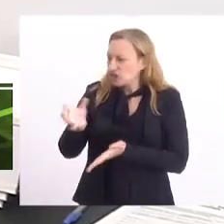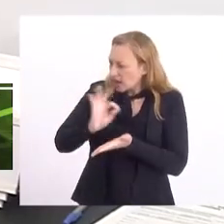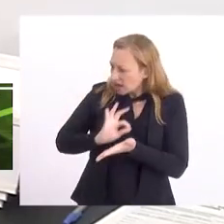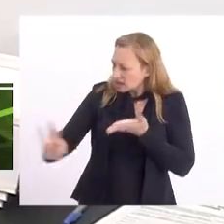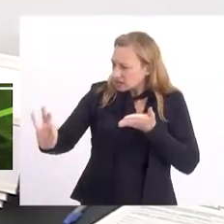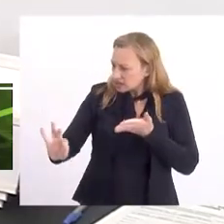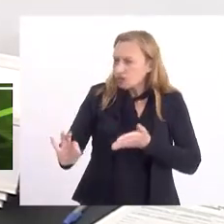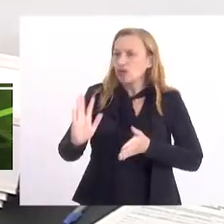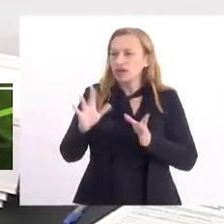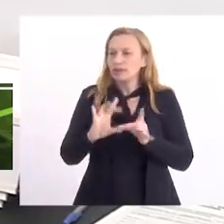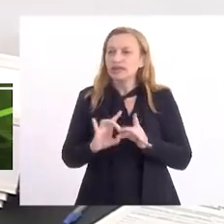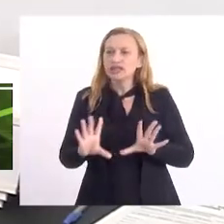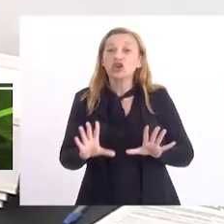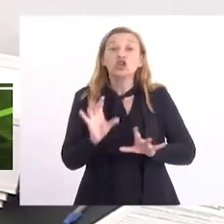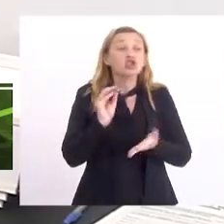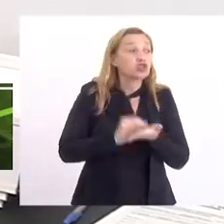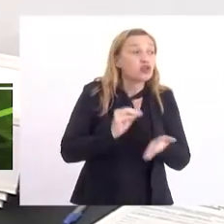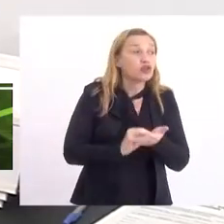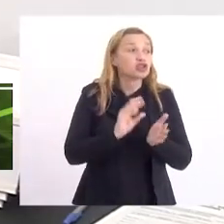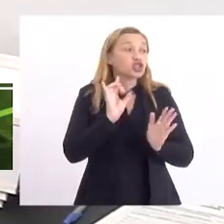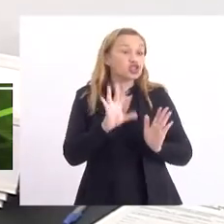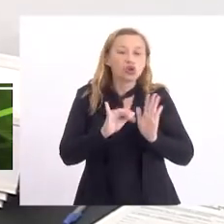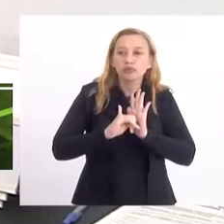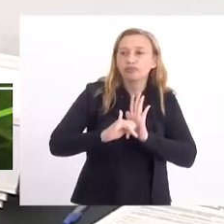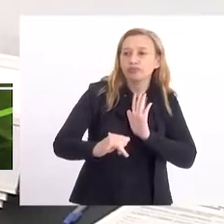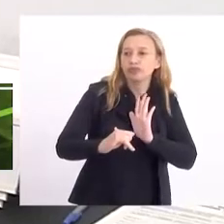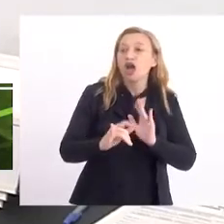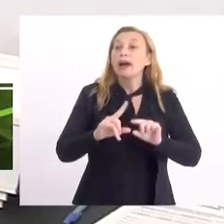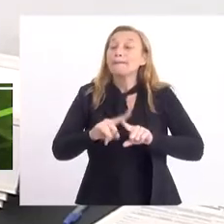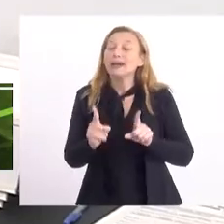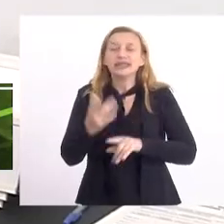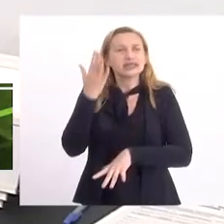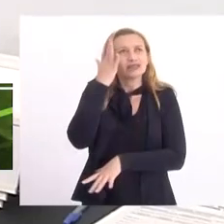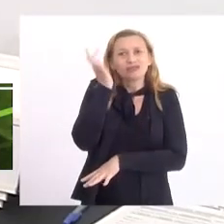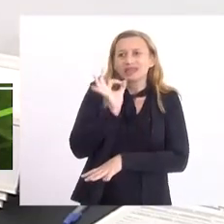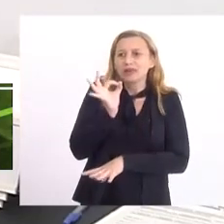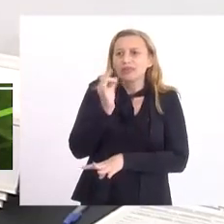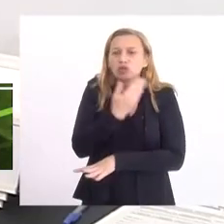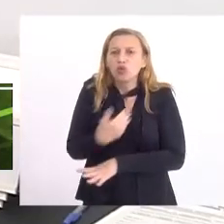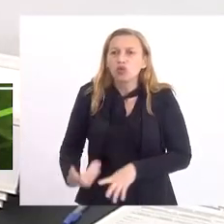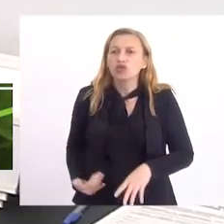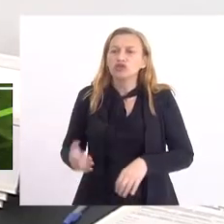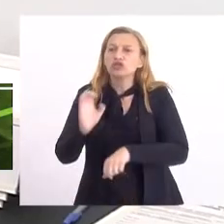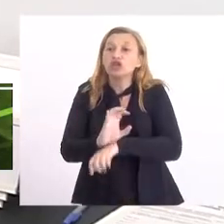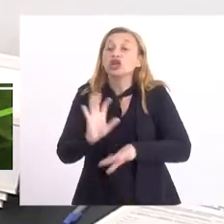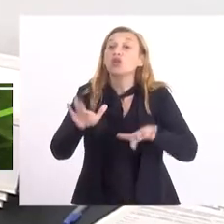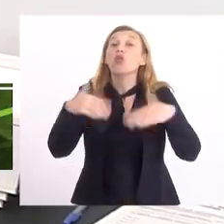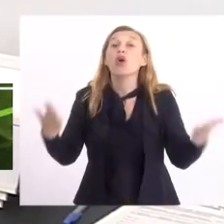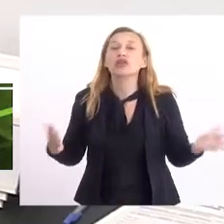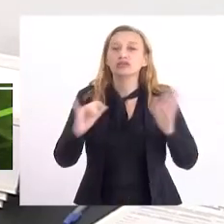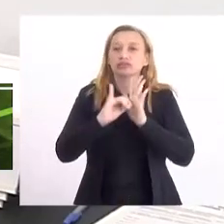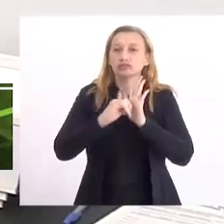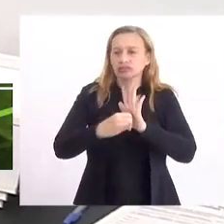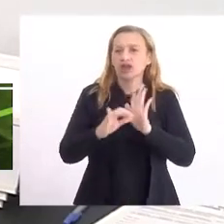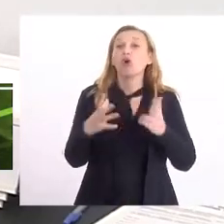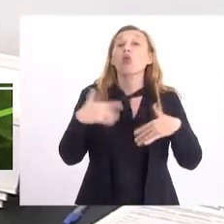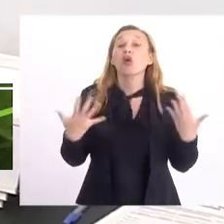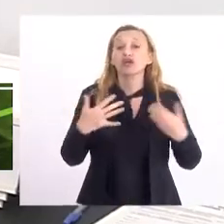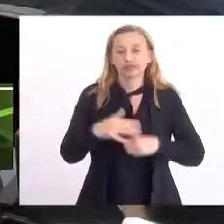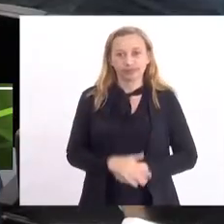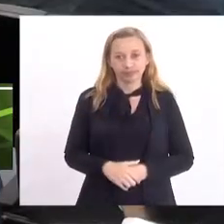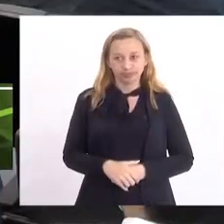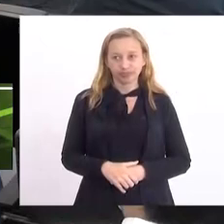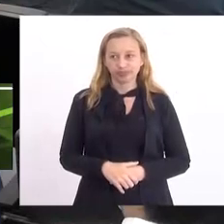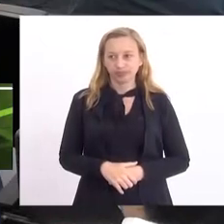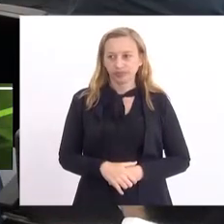a autorização, e só falta publicar. Só que a gente fica sem saber do governo do Estado quando vai sair essa publicação. E nesse meio